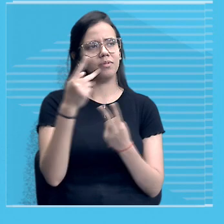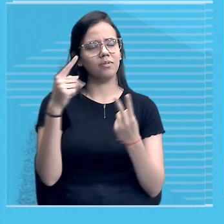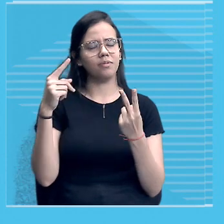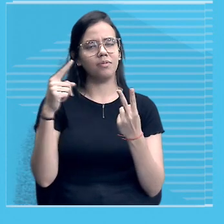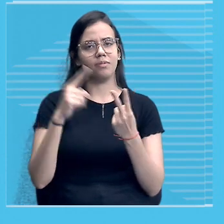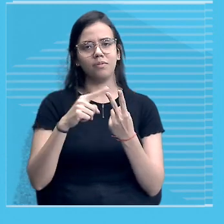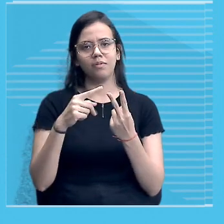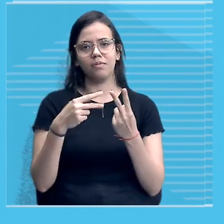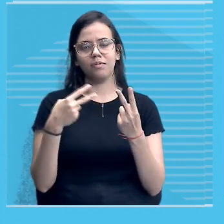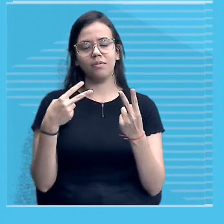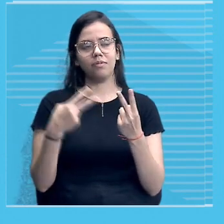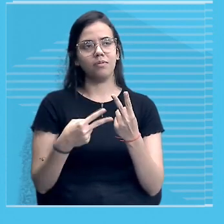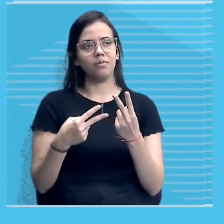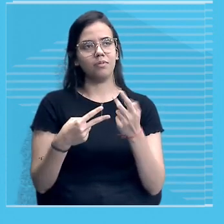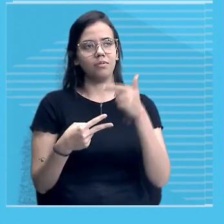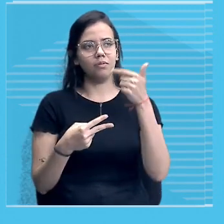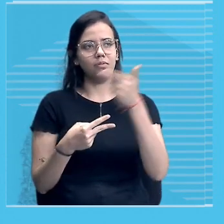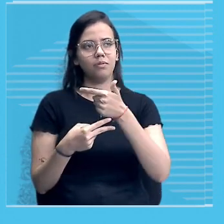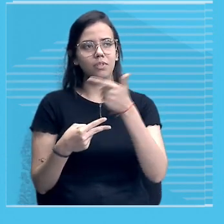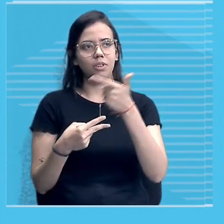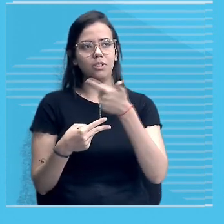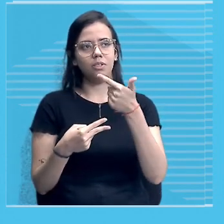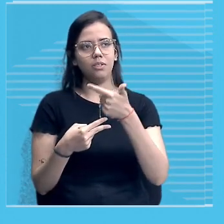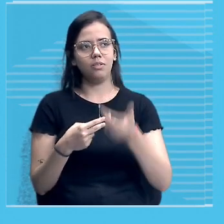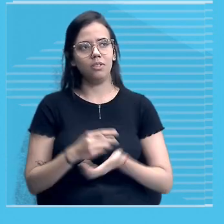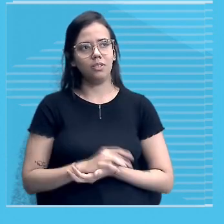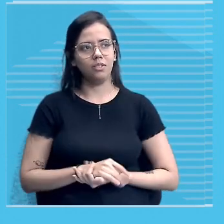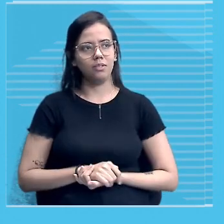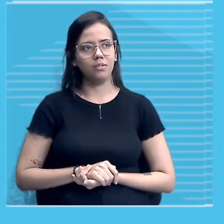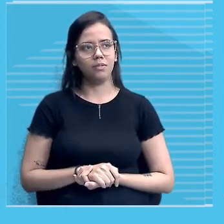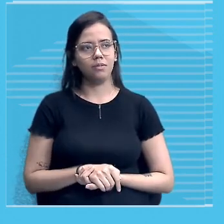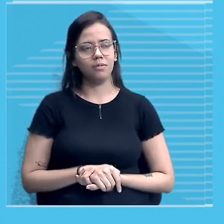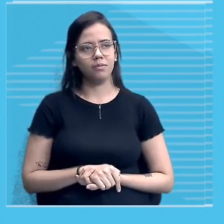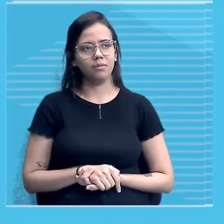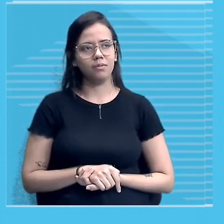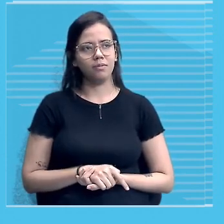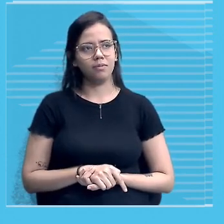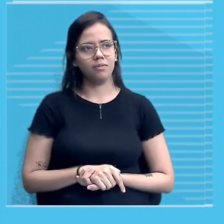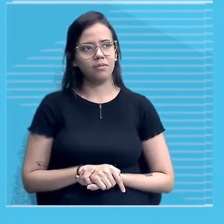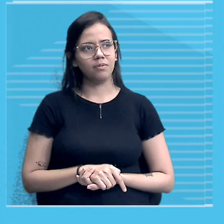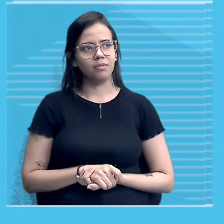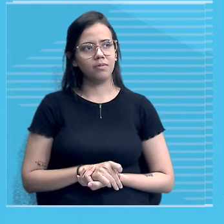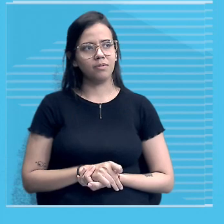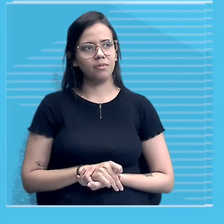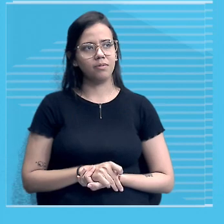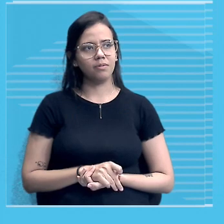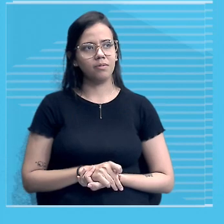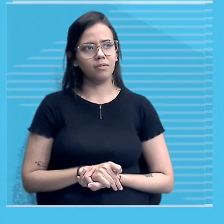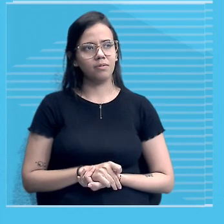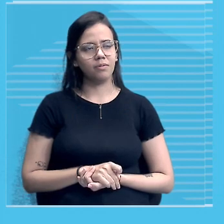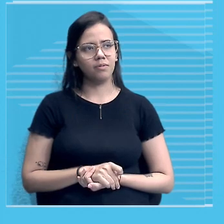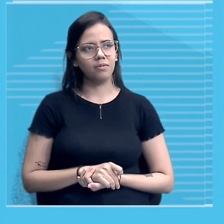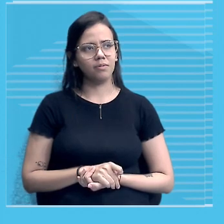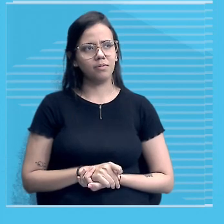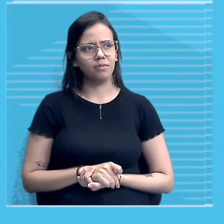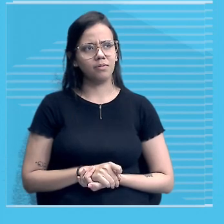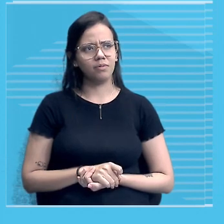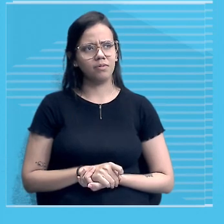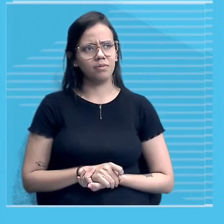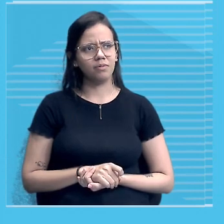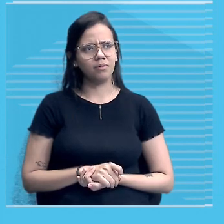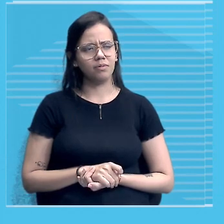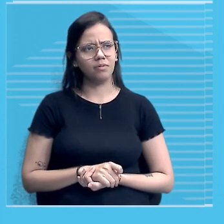expoente aqui olha aí ó Isso é igual isso aí jovem dois é levado a dois